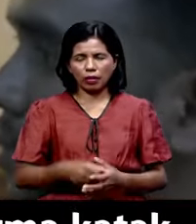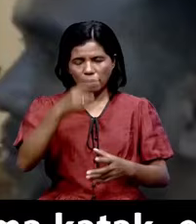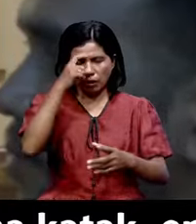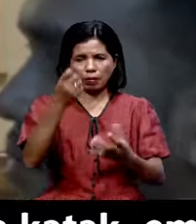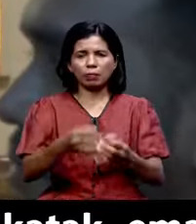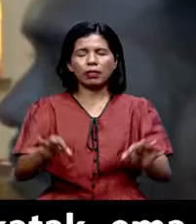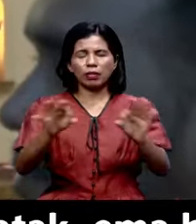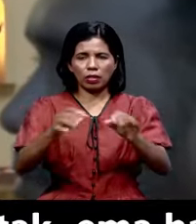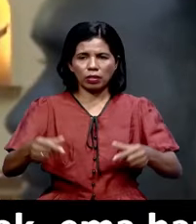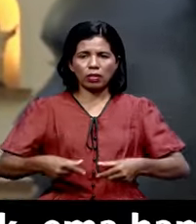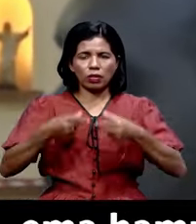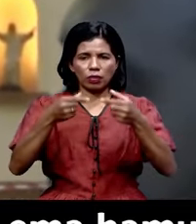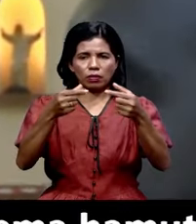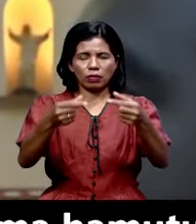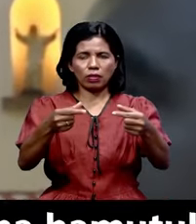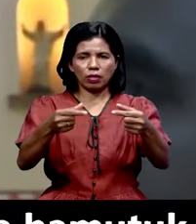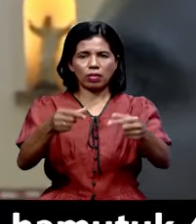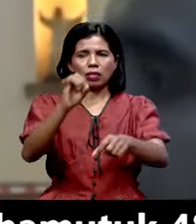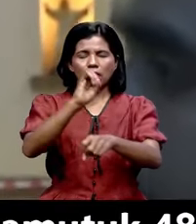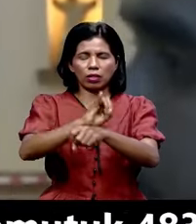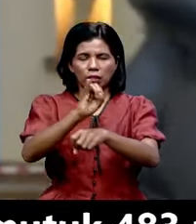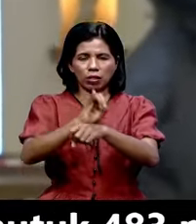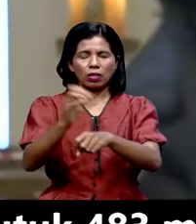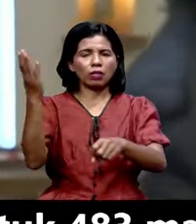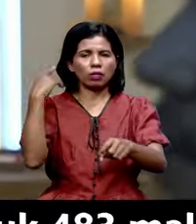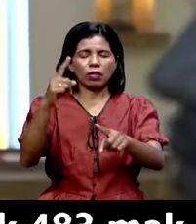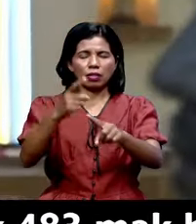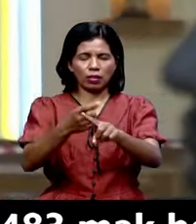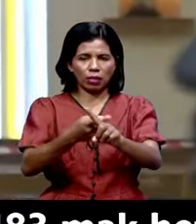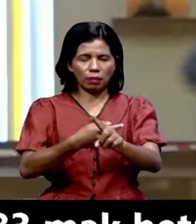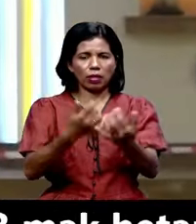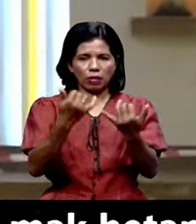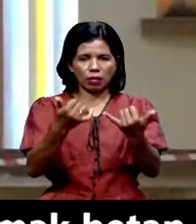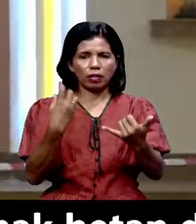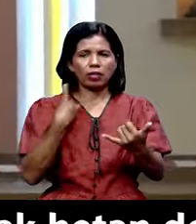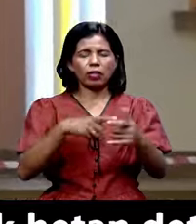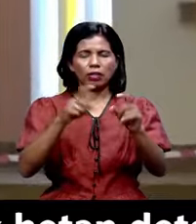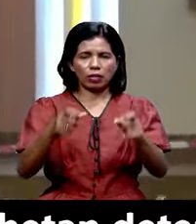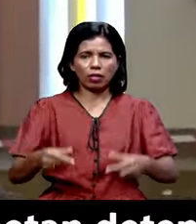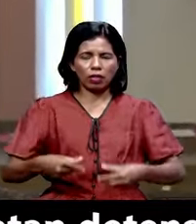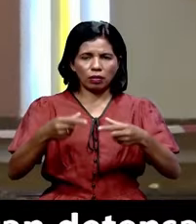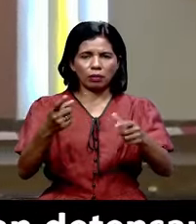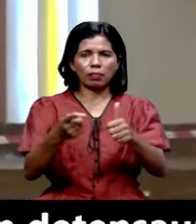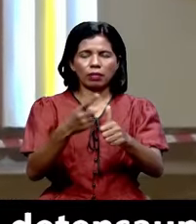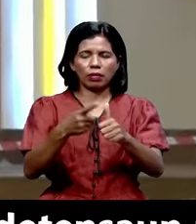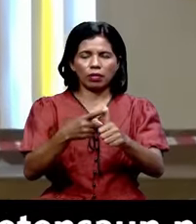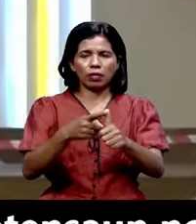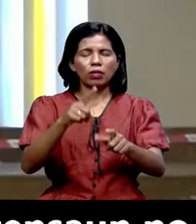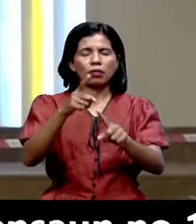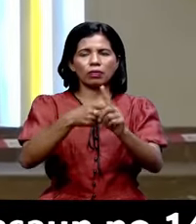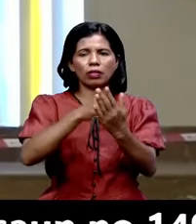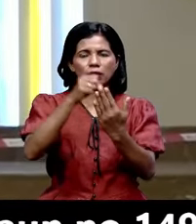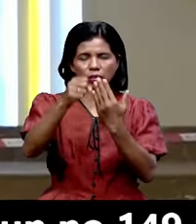principal entrega igreja antes de tempo kata kita tem que entrega pelo menos ia fim de setembro